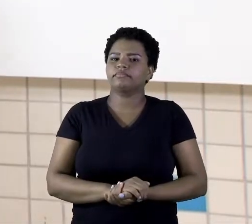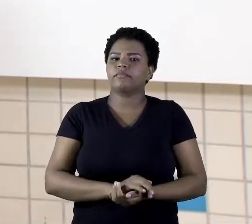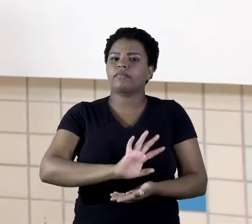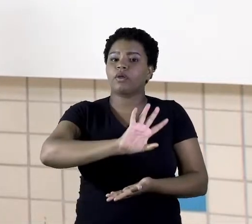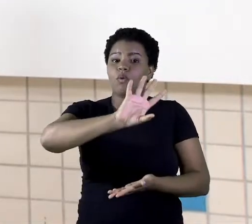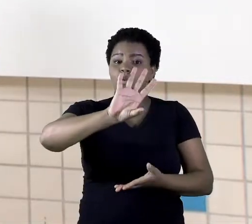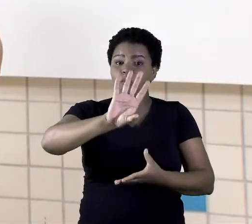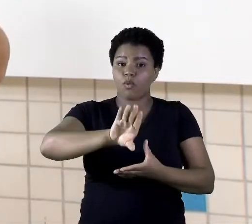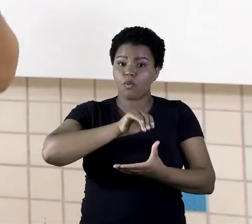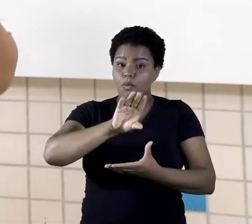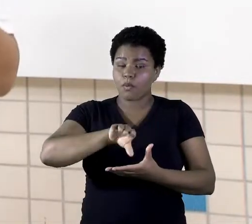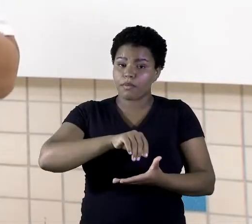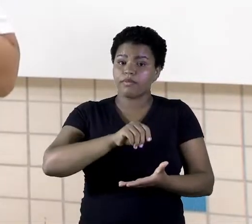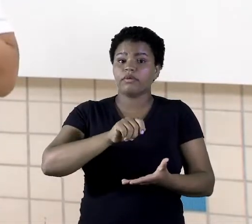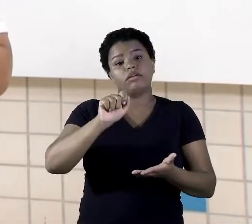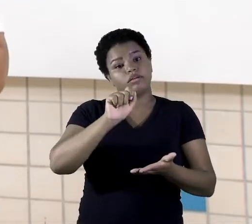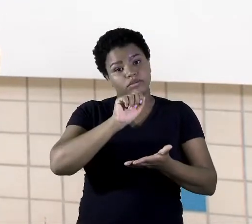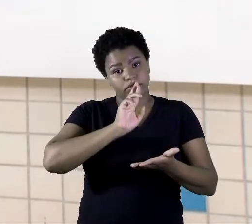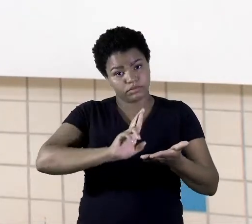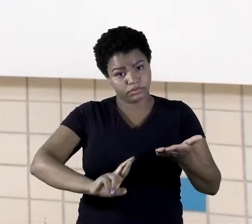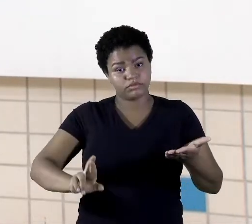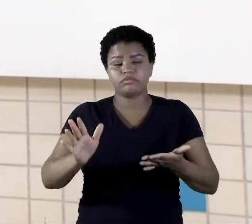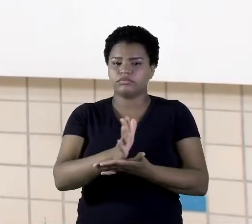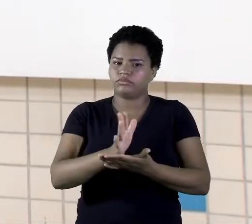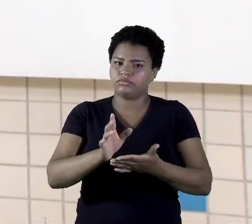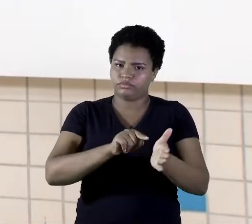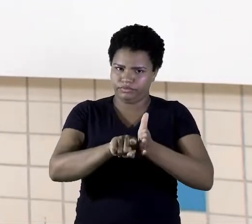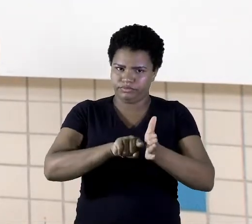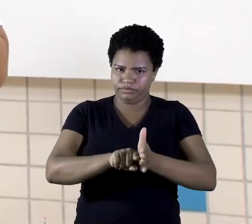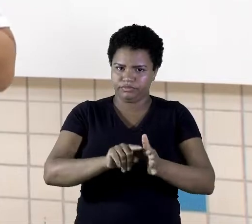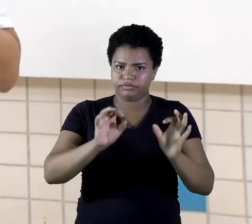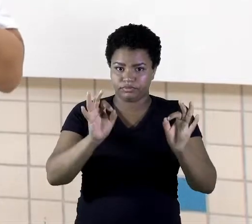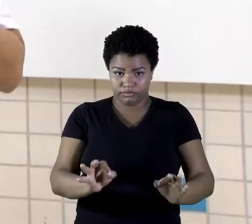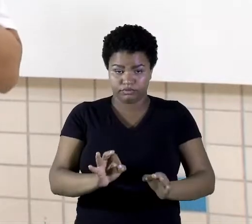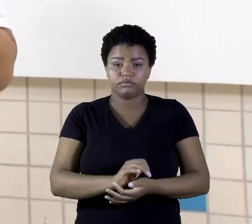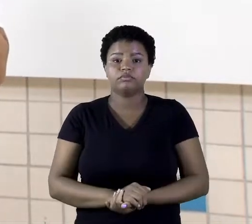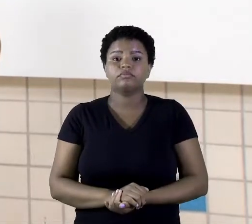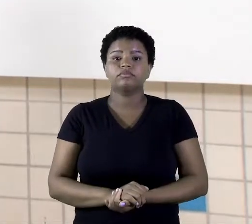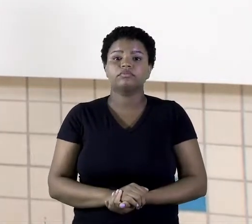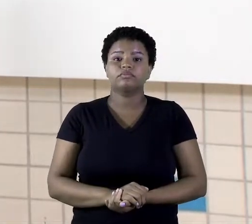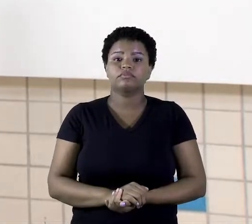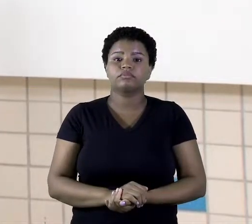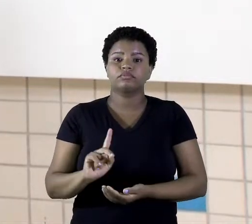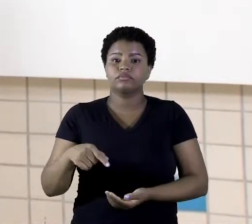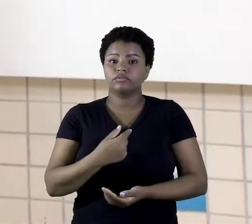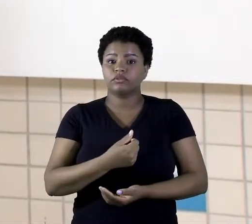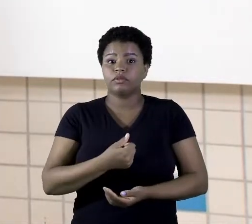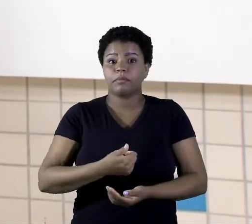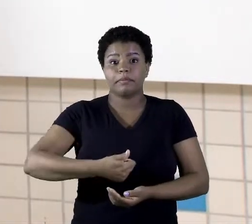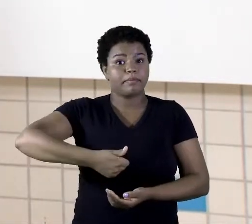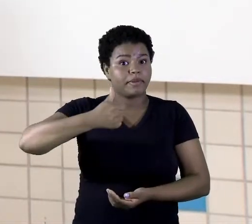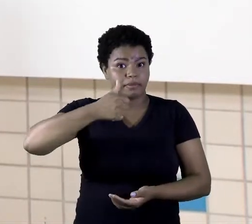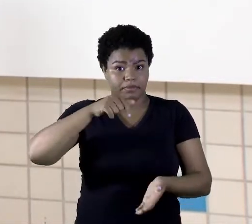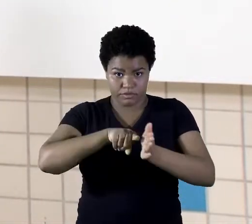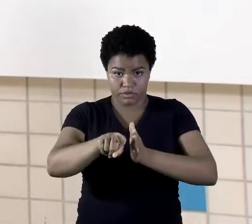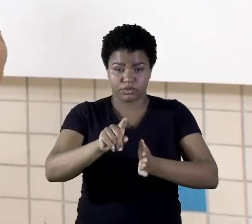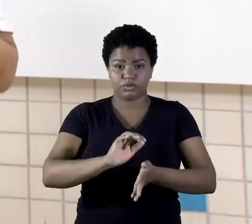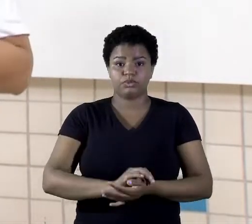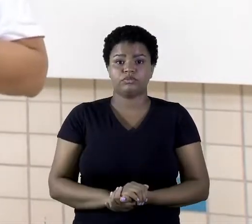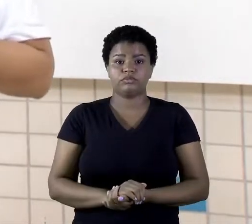minutos. Acessem esse endereço aí para vocês assistirem e complementarem essa nossa aula de